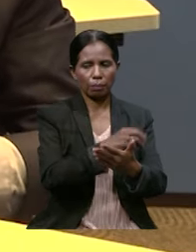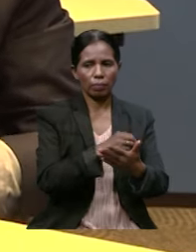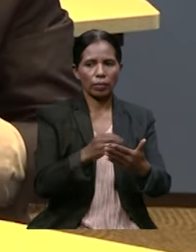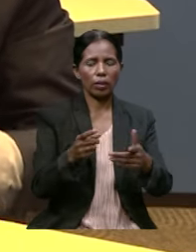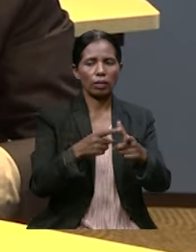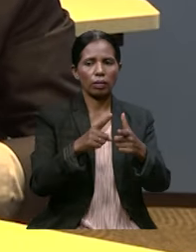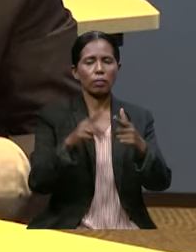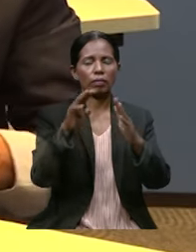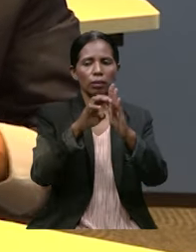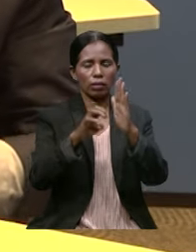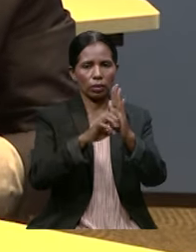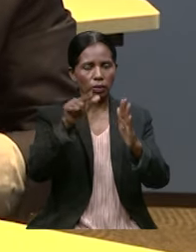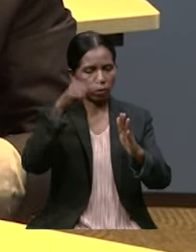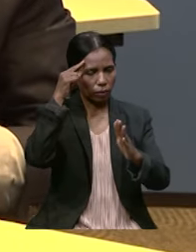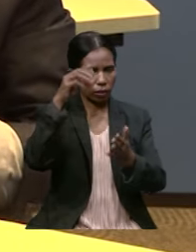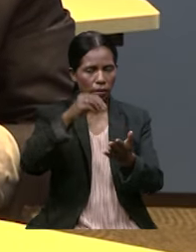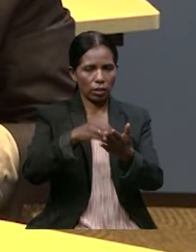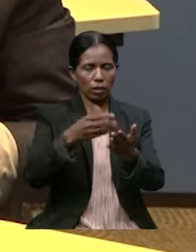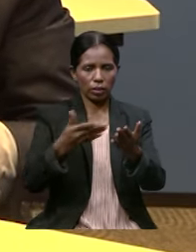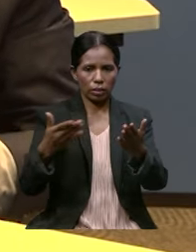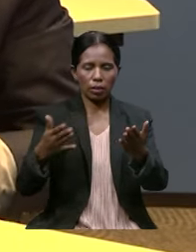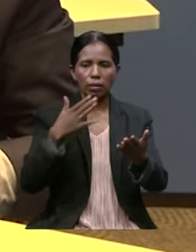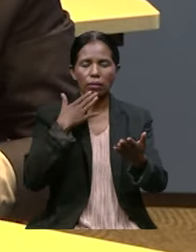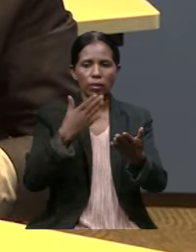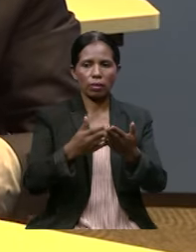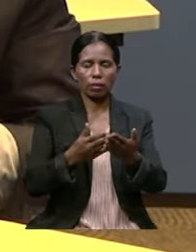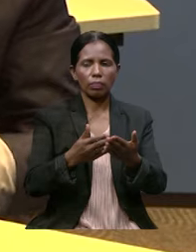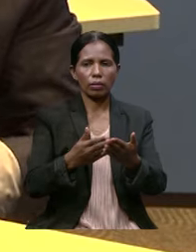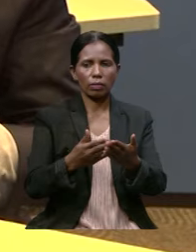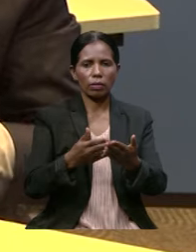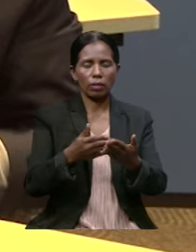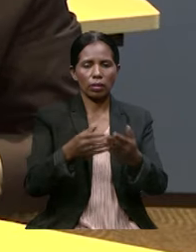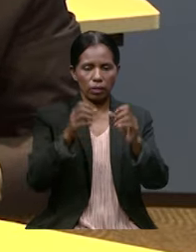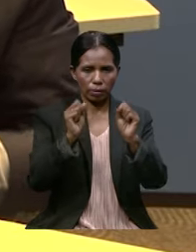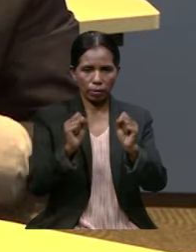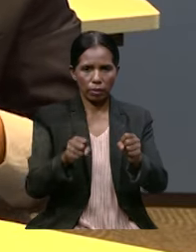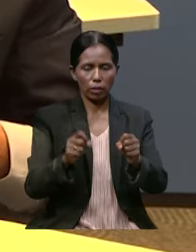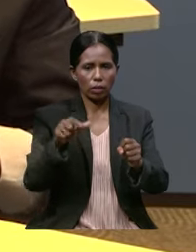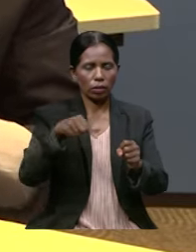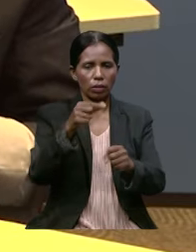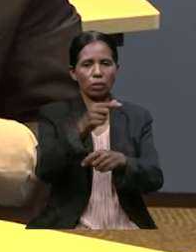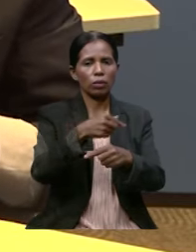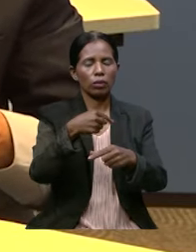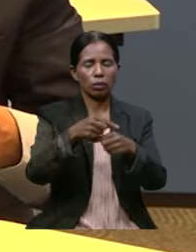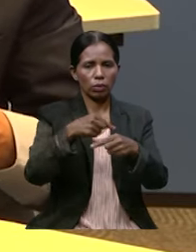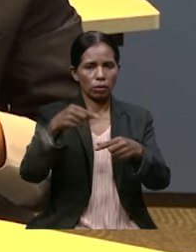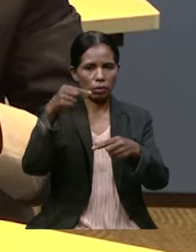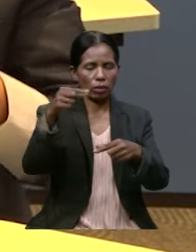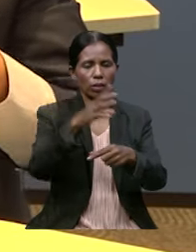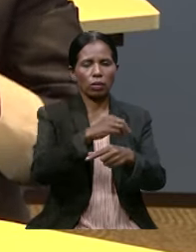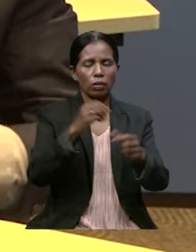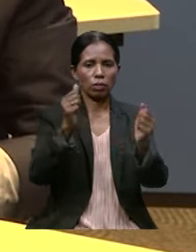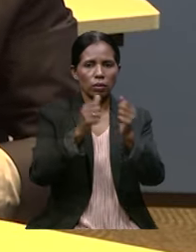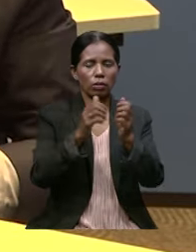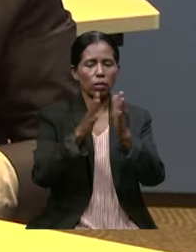nosso estado governo a tu cria facilidades nebe conduzivo a tu não é Google honia nia